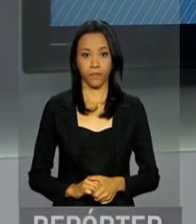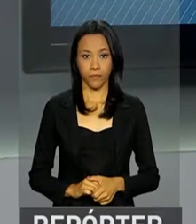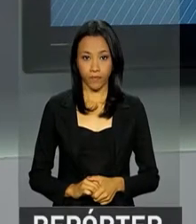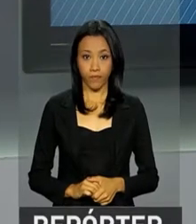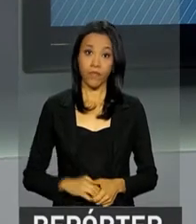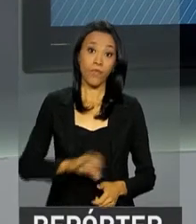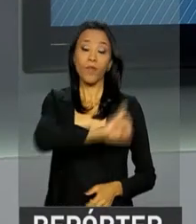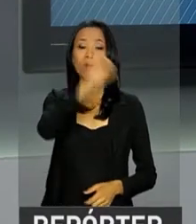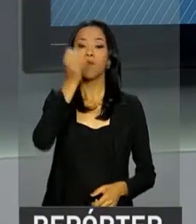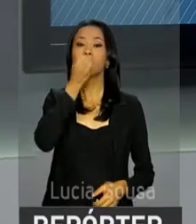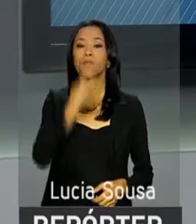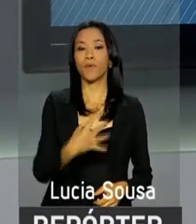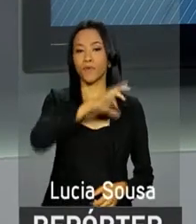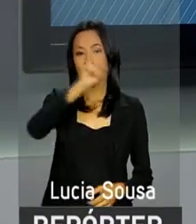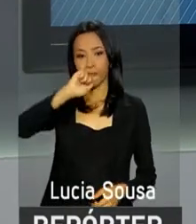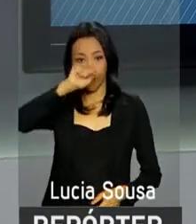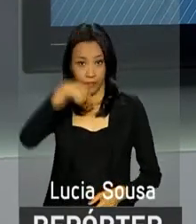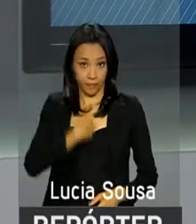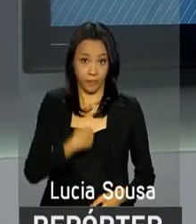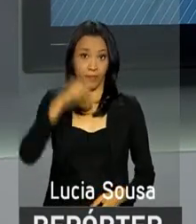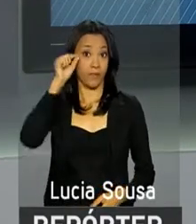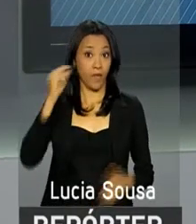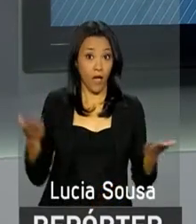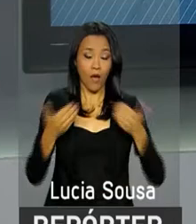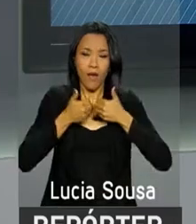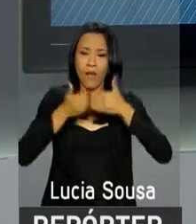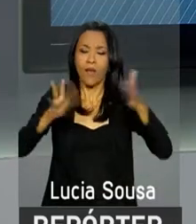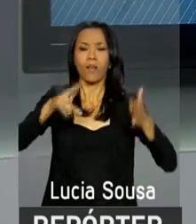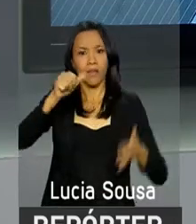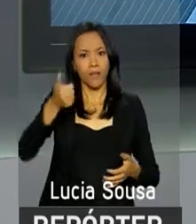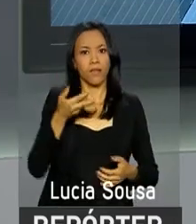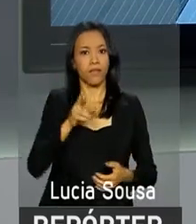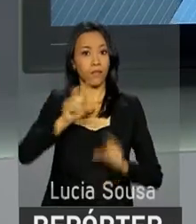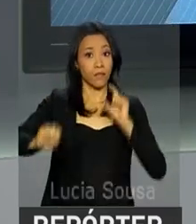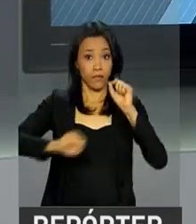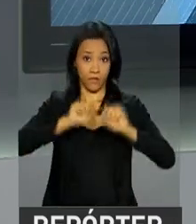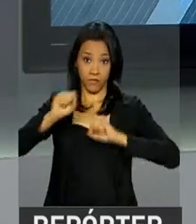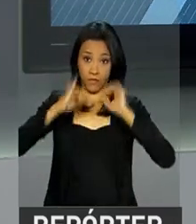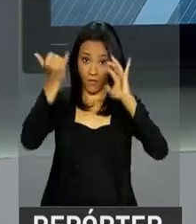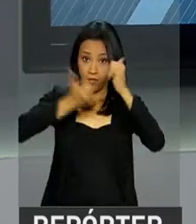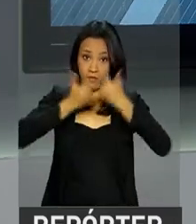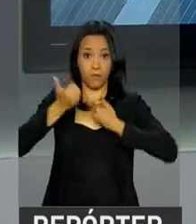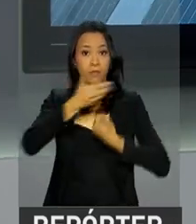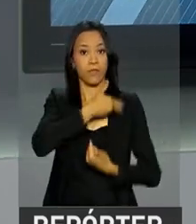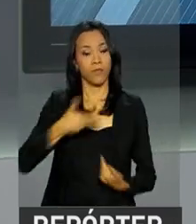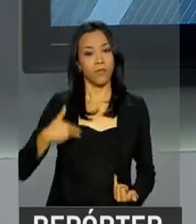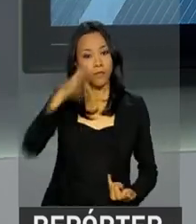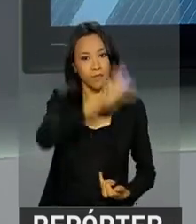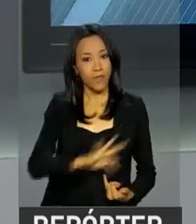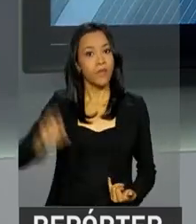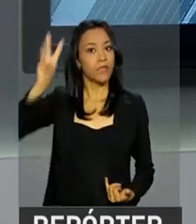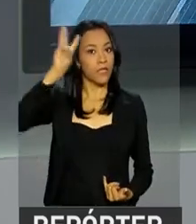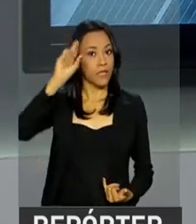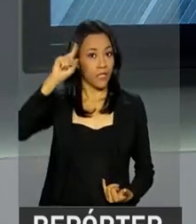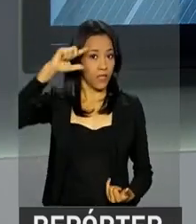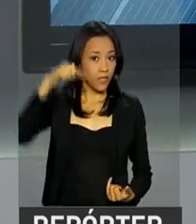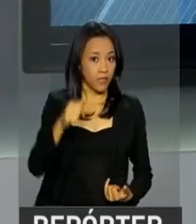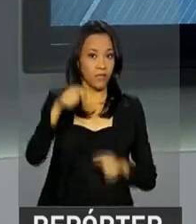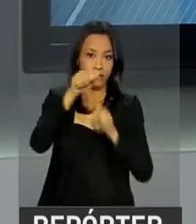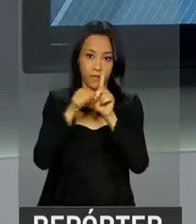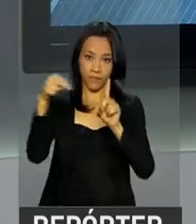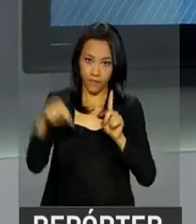olá bom dia sou thaíssa dias e começa agora o repórter nbr com as notícias do governo federal desta terça feira 7 de